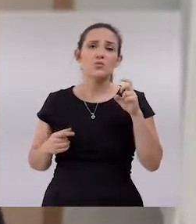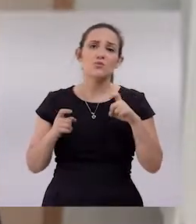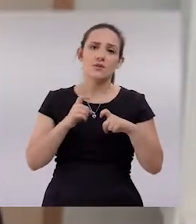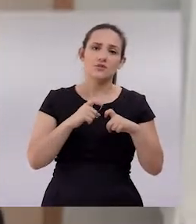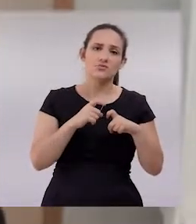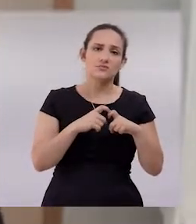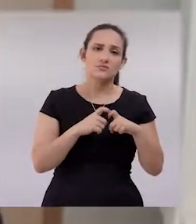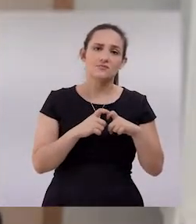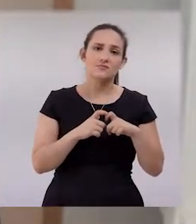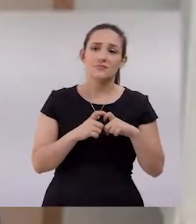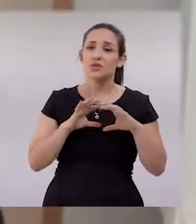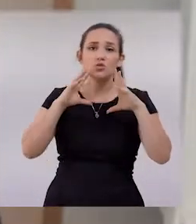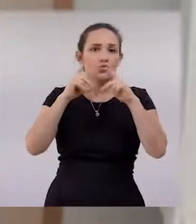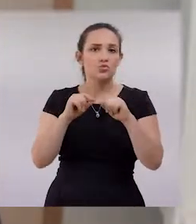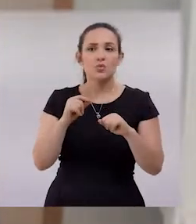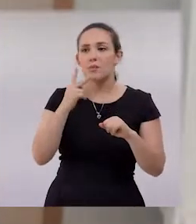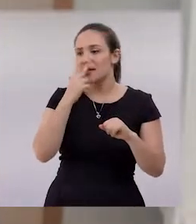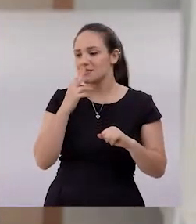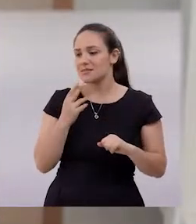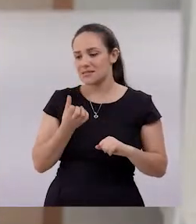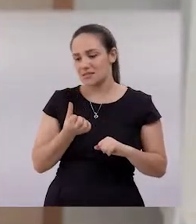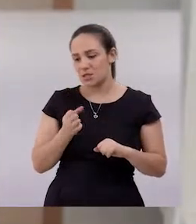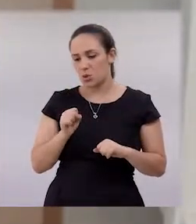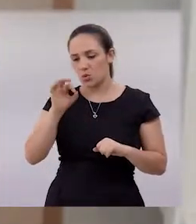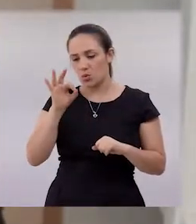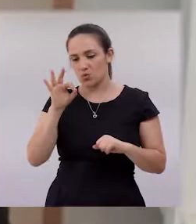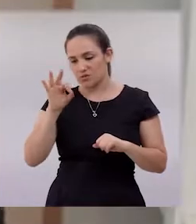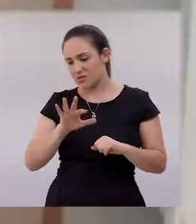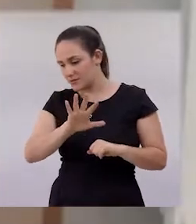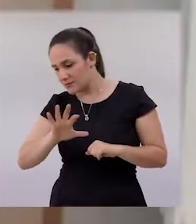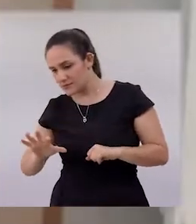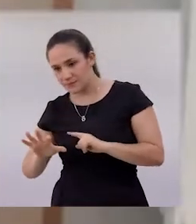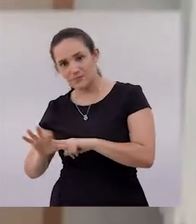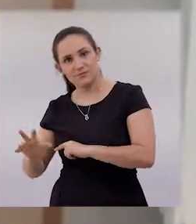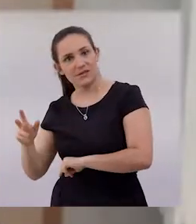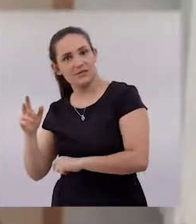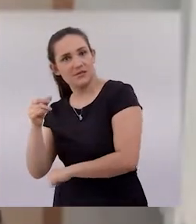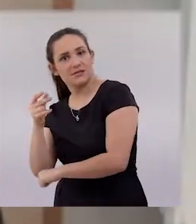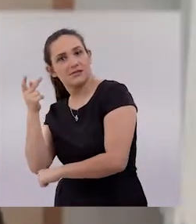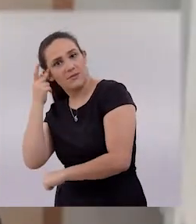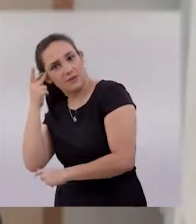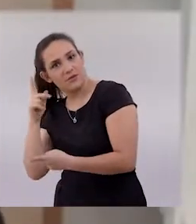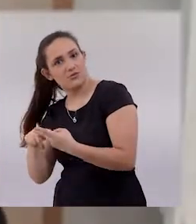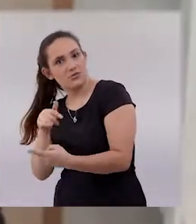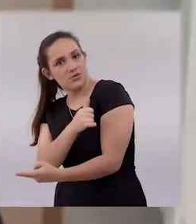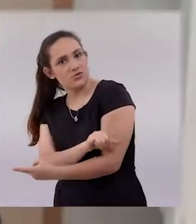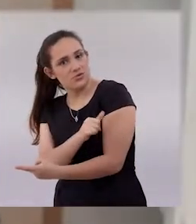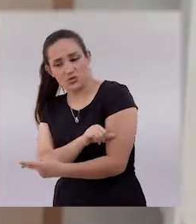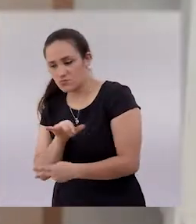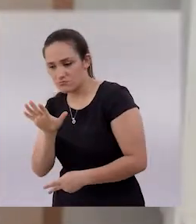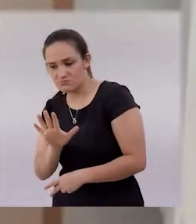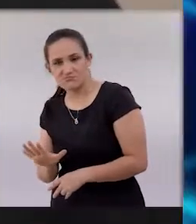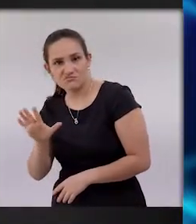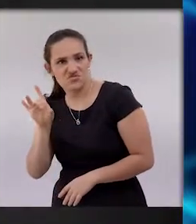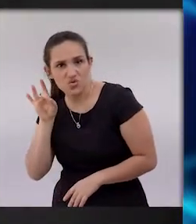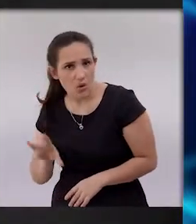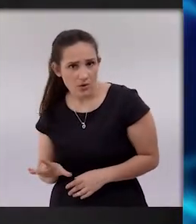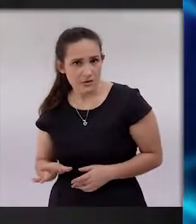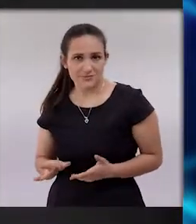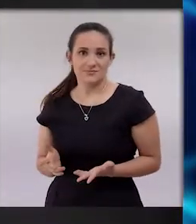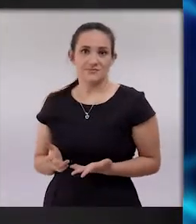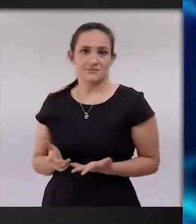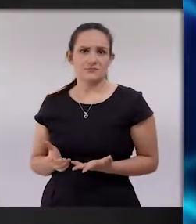68% estão localizados na região sudeste. E quando eu falo região sudeste, eu estou falando Rio-São Paulo,